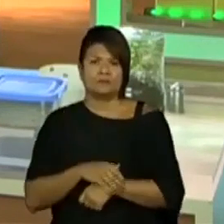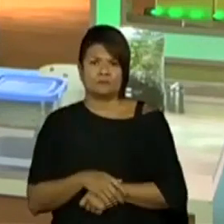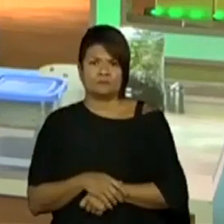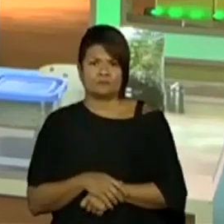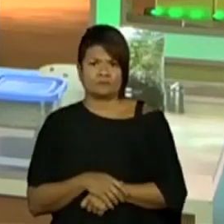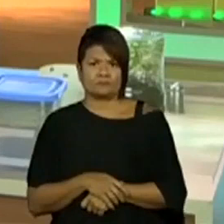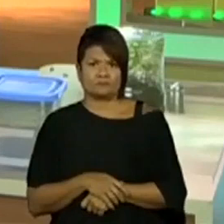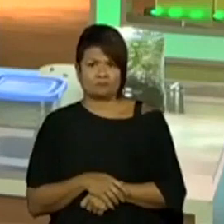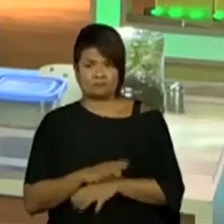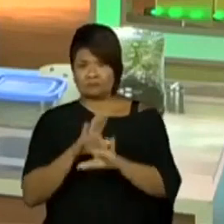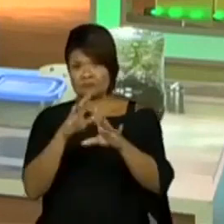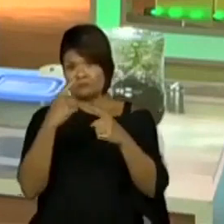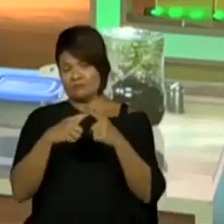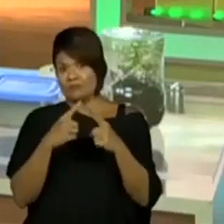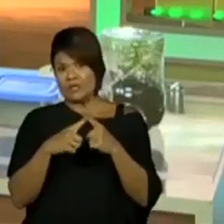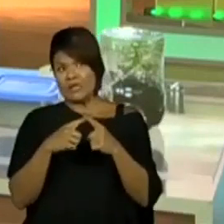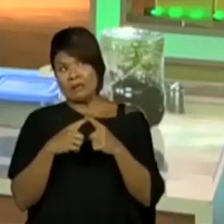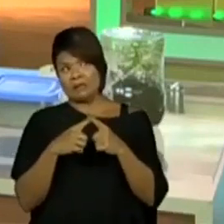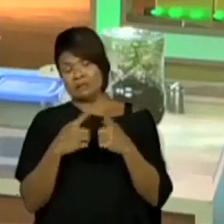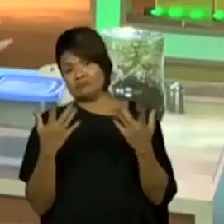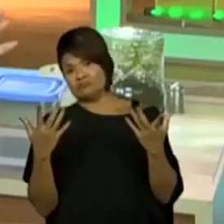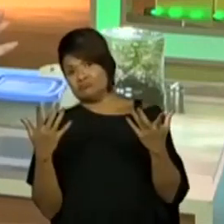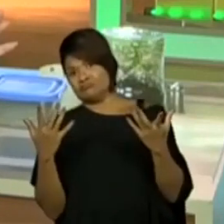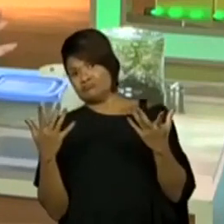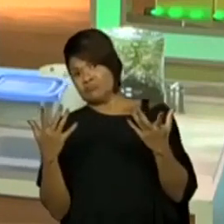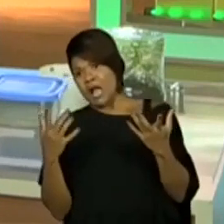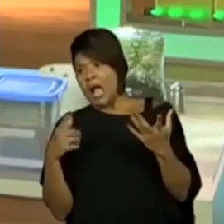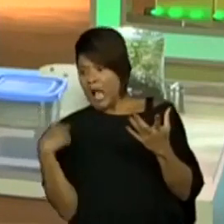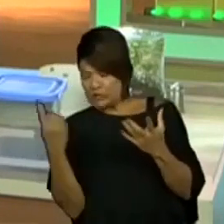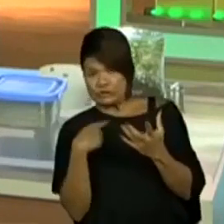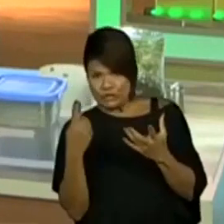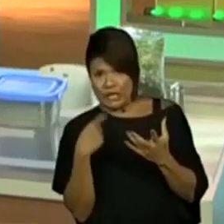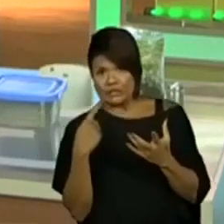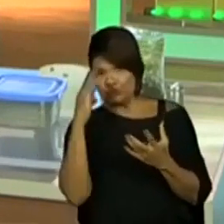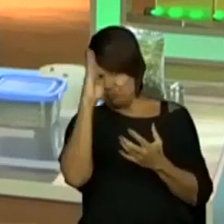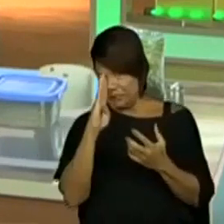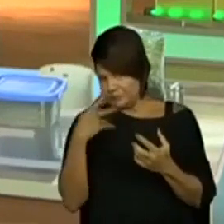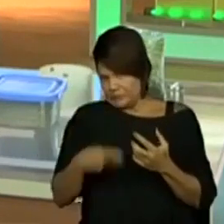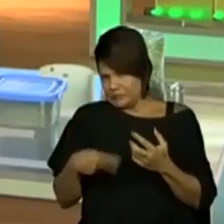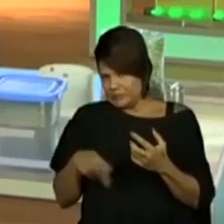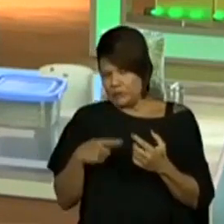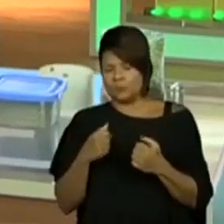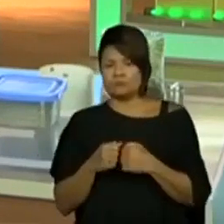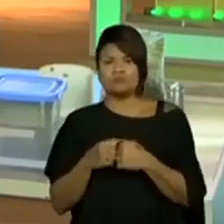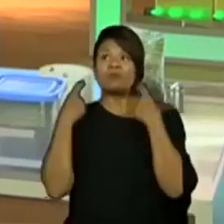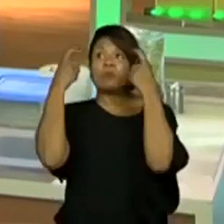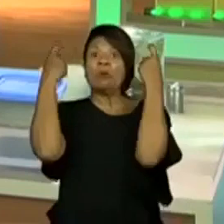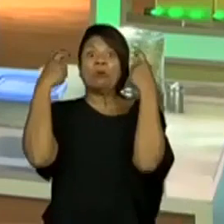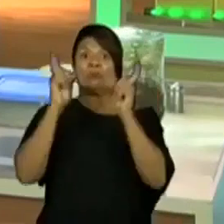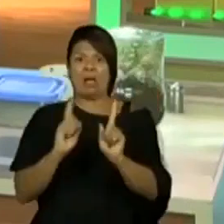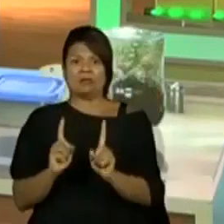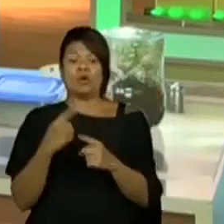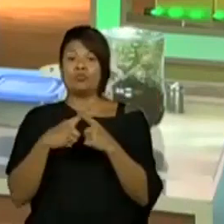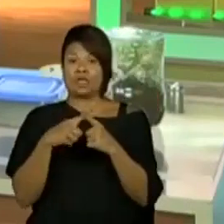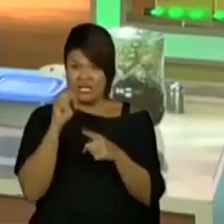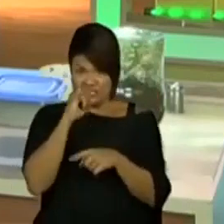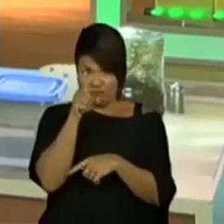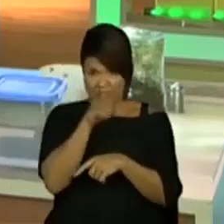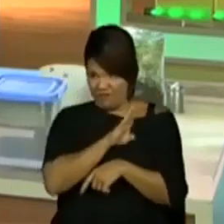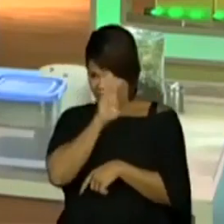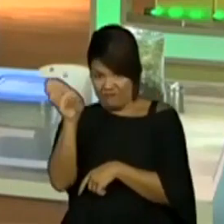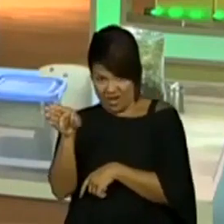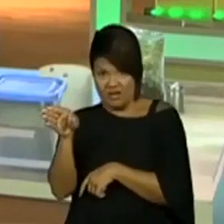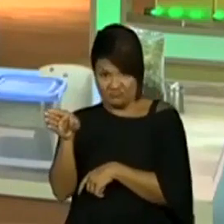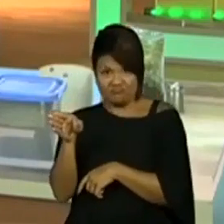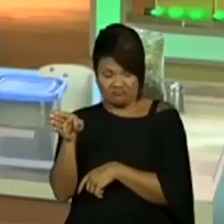A nossa preocupação acaba sendo assim, pequena na maioria das vezes, porque se você for lá na cozinha agora, abrir